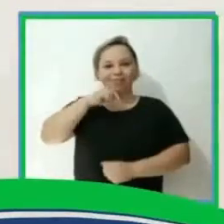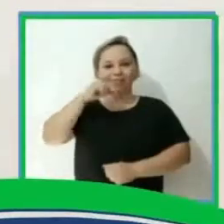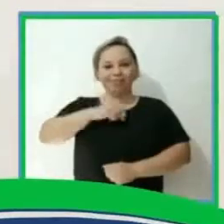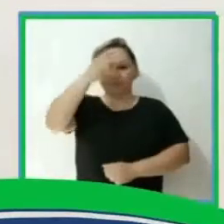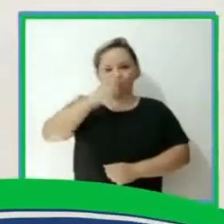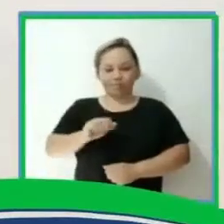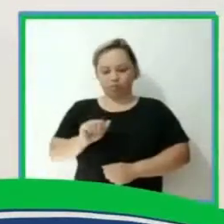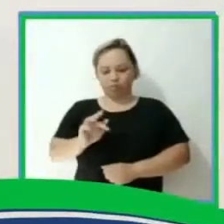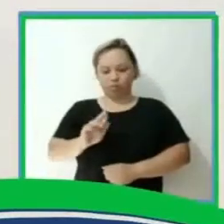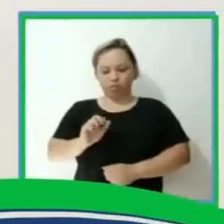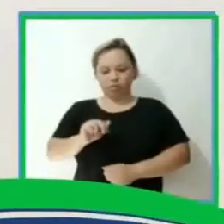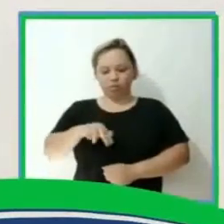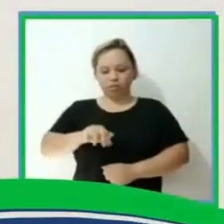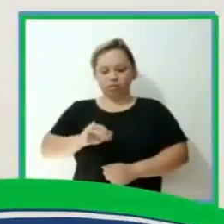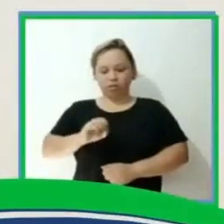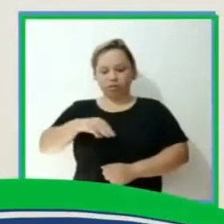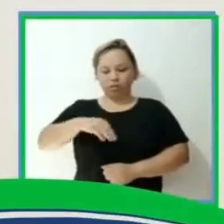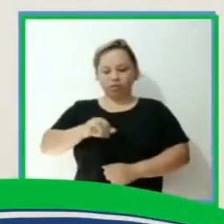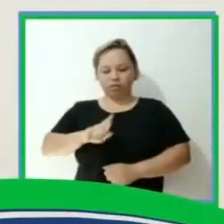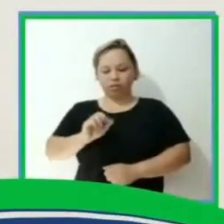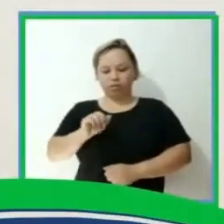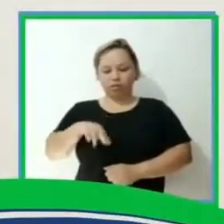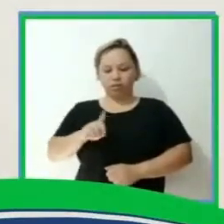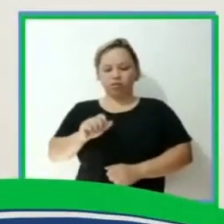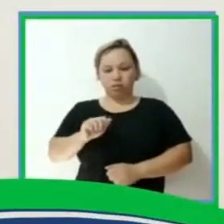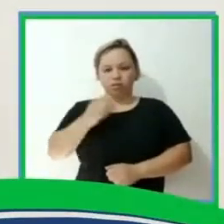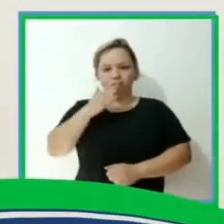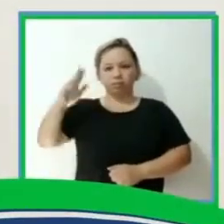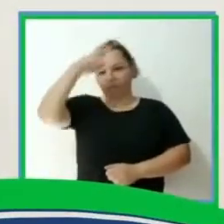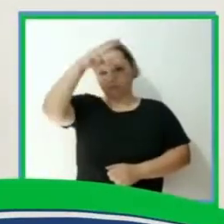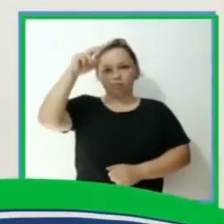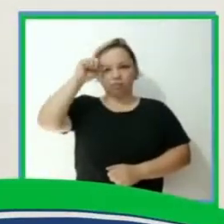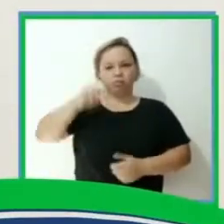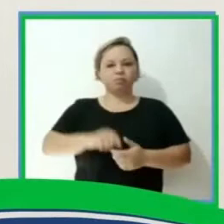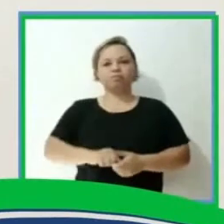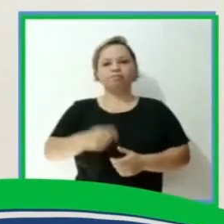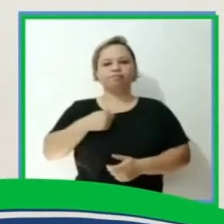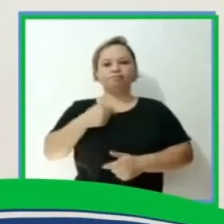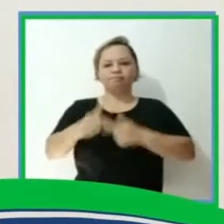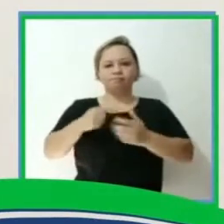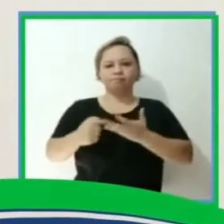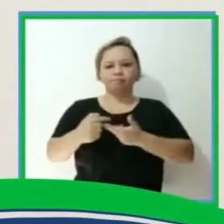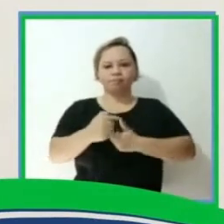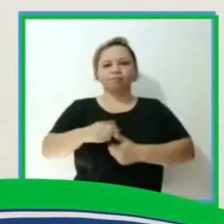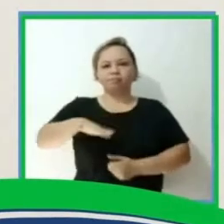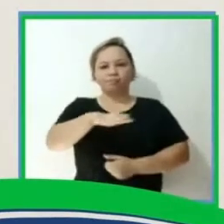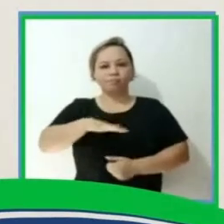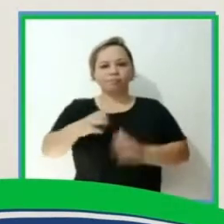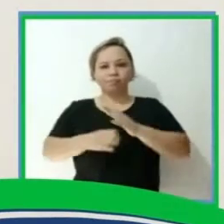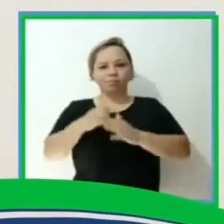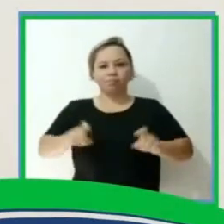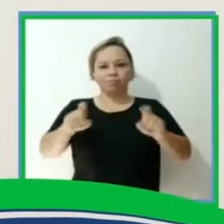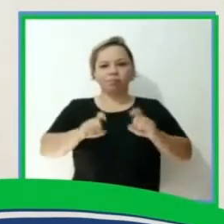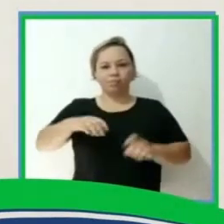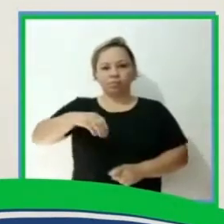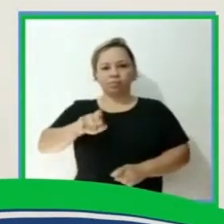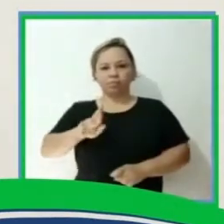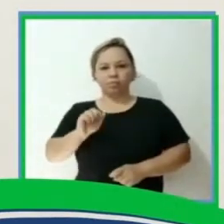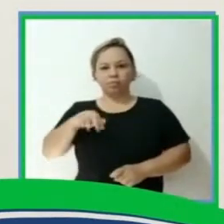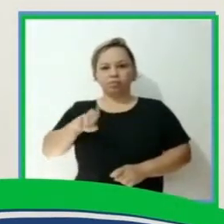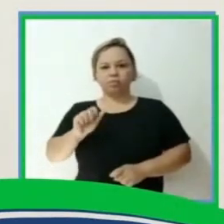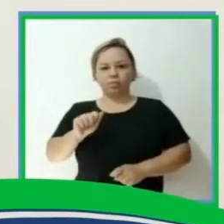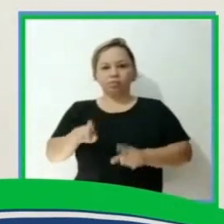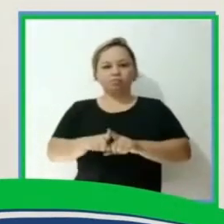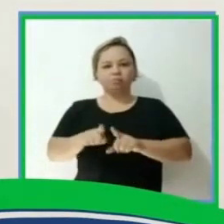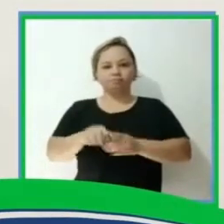Olá Natal, sou a Frane Miranda, candidata a prefeito. 33 anos na gestão da Miranda Computação, 10 anos na gestão de informática